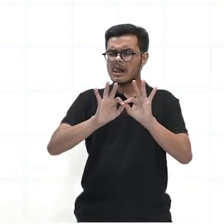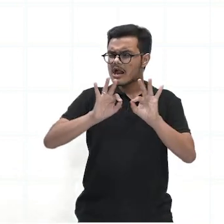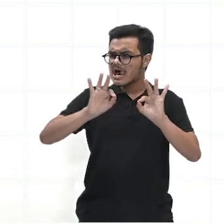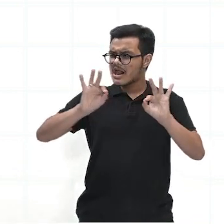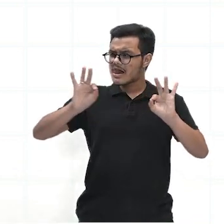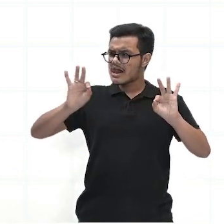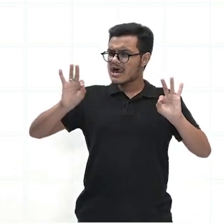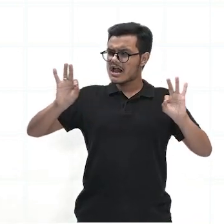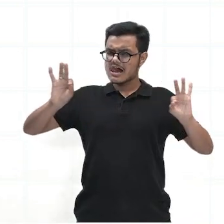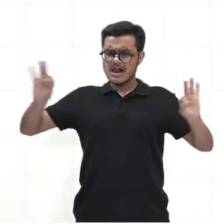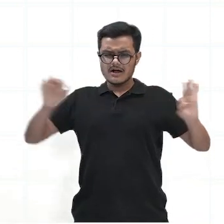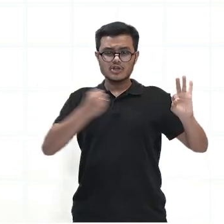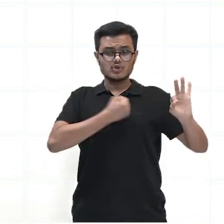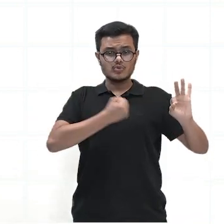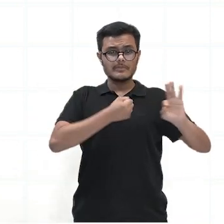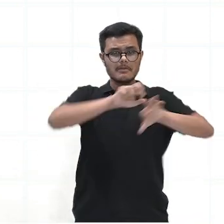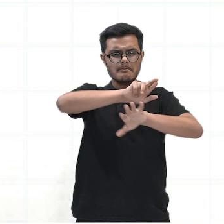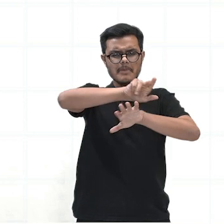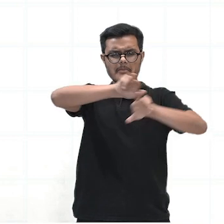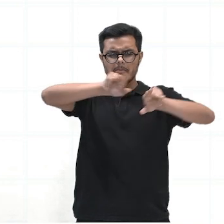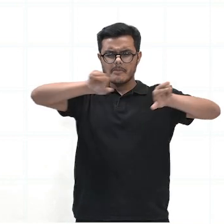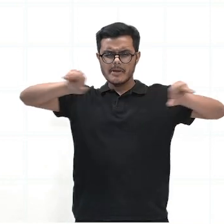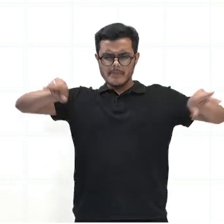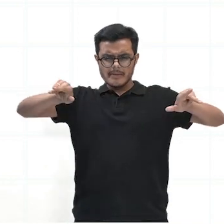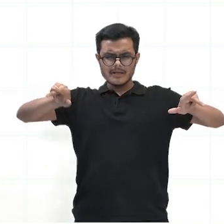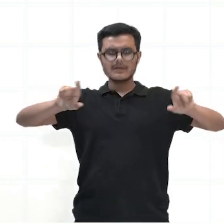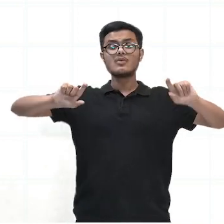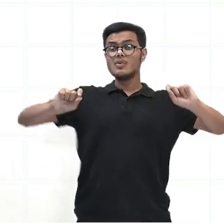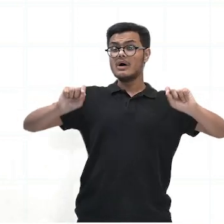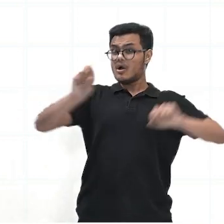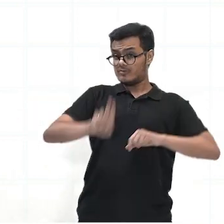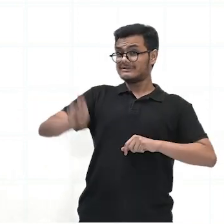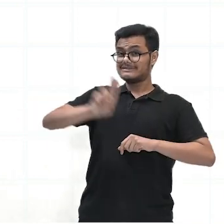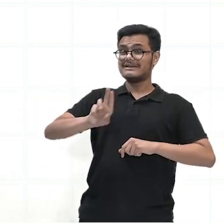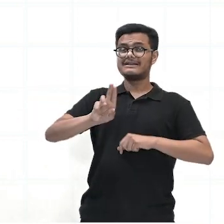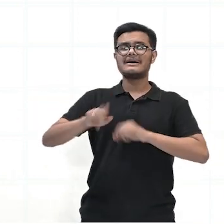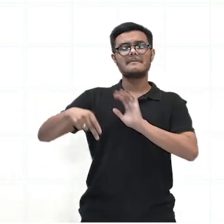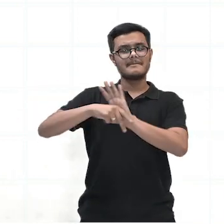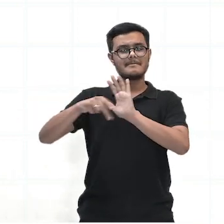limited number de characters, né?